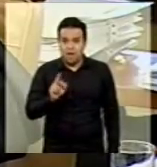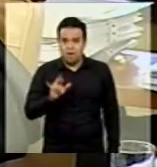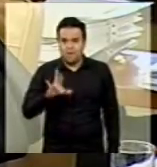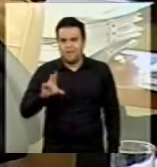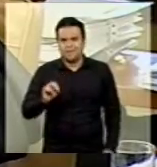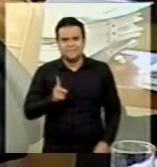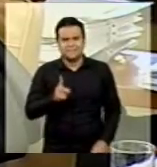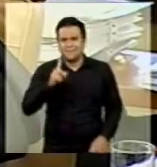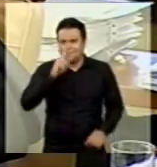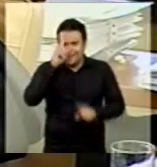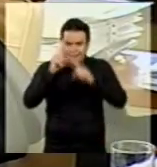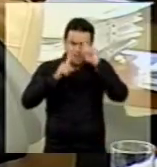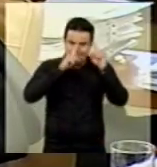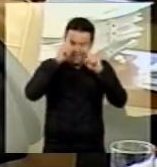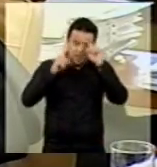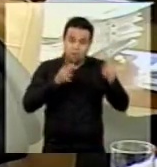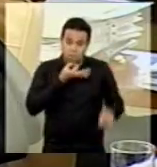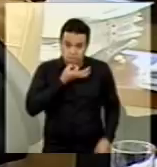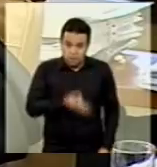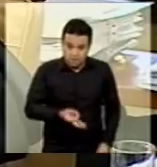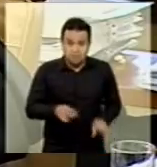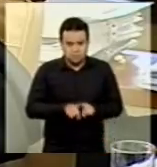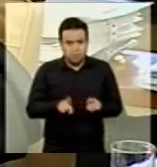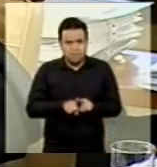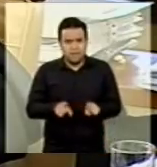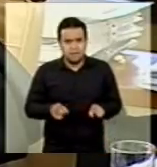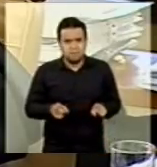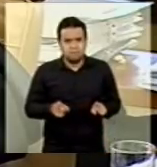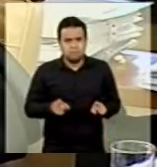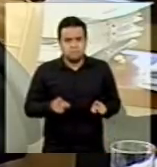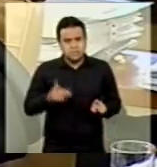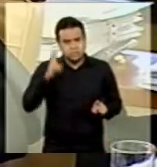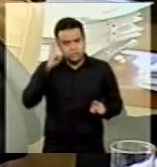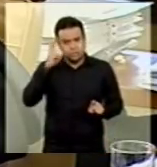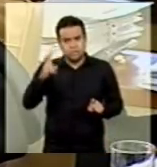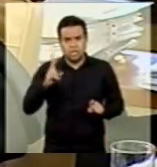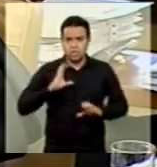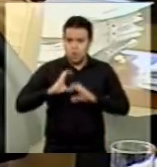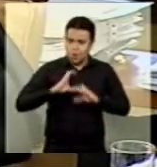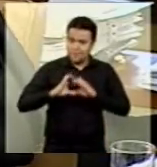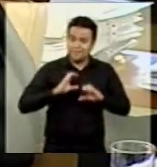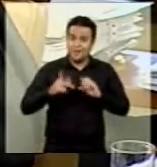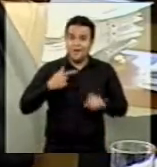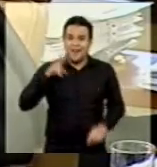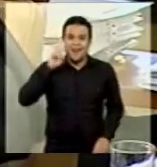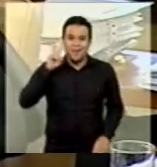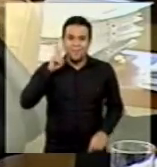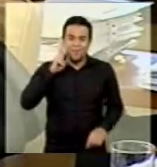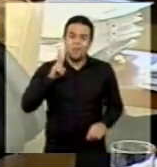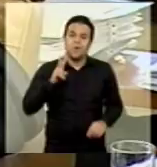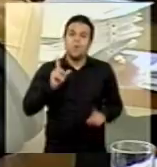formulação das suas manifestações e inteligência de comunicação, lembrou a história do